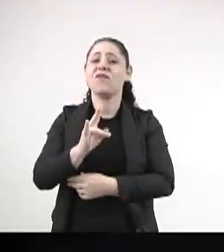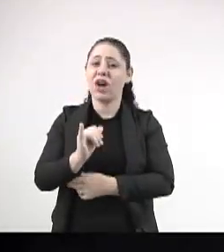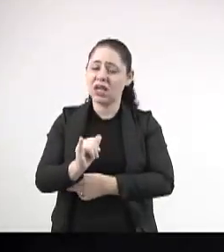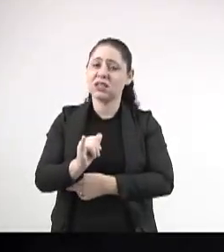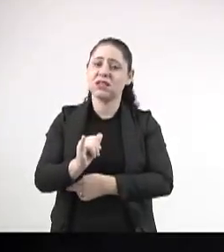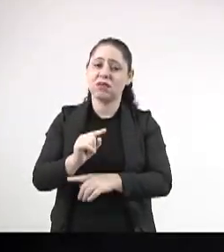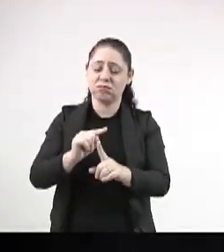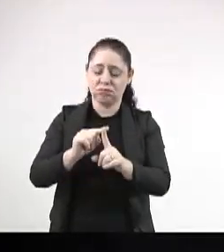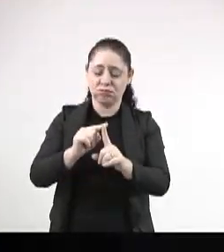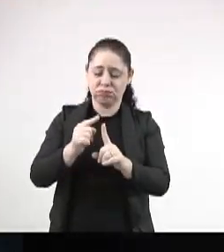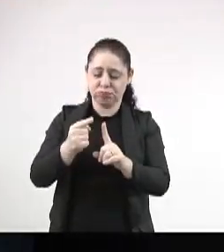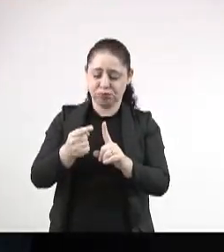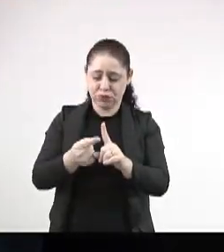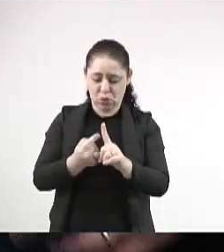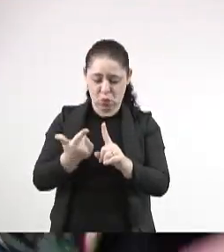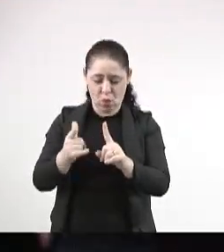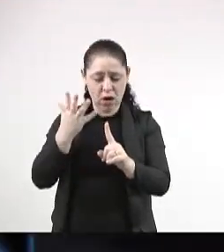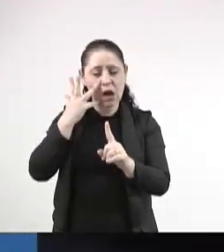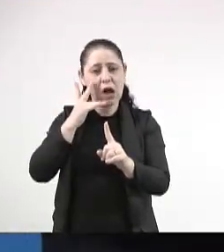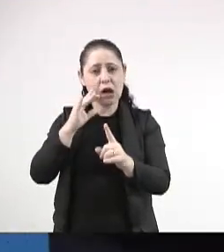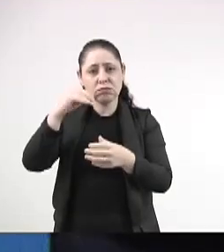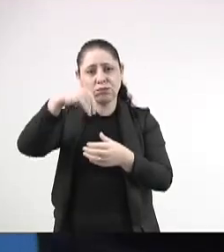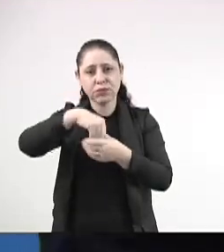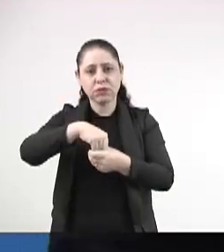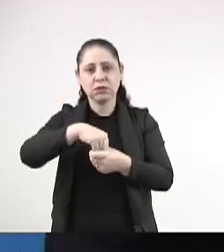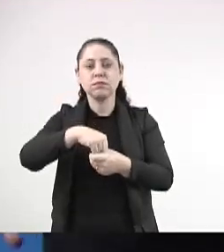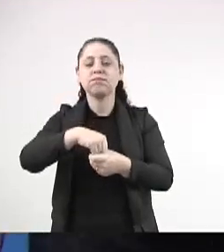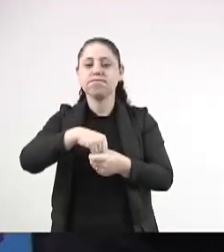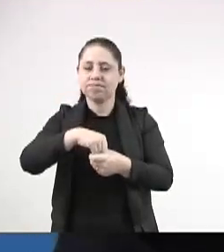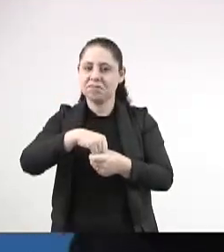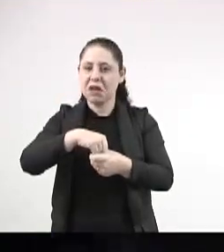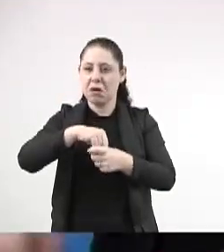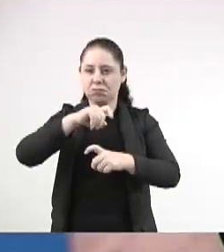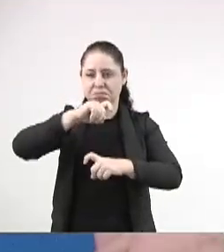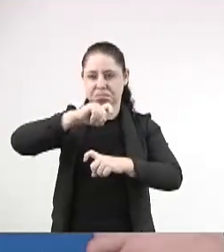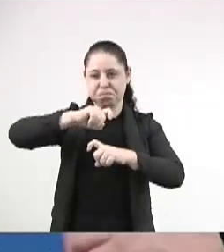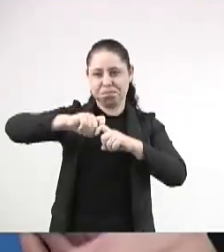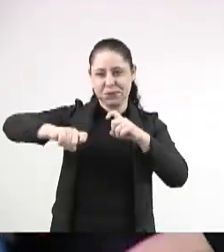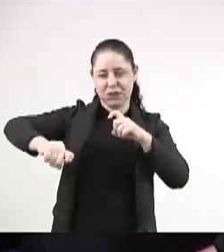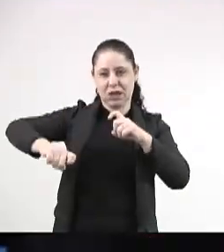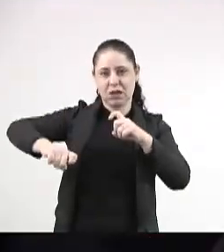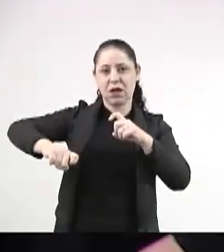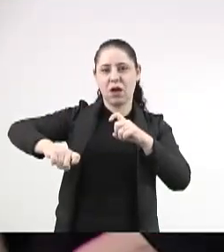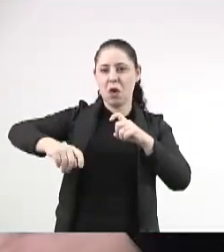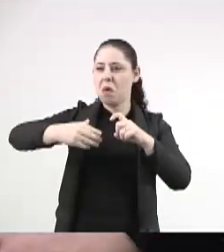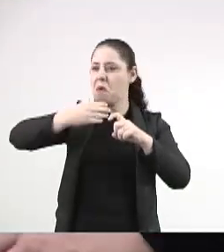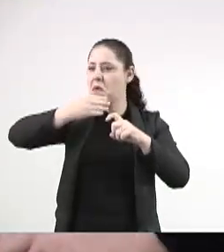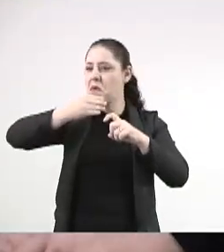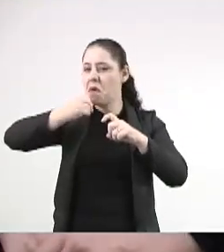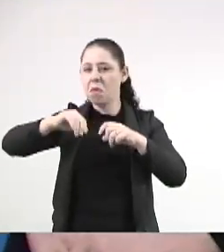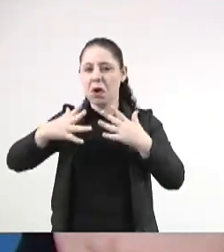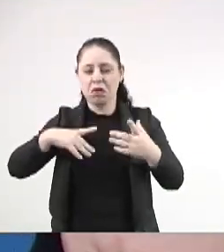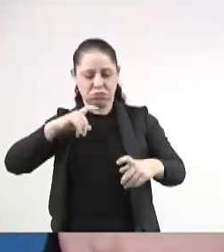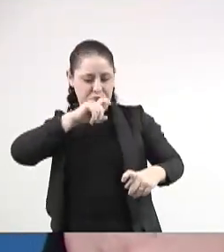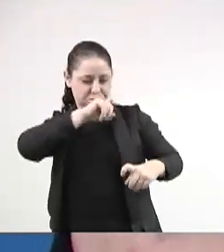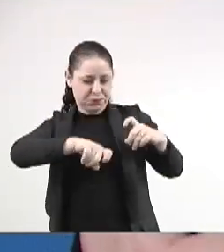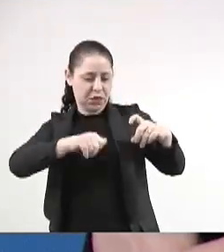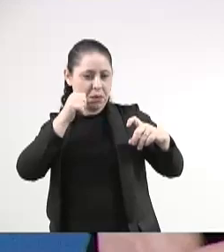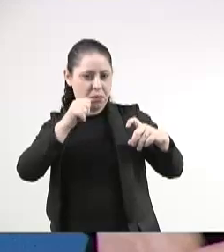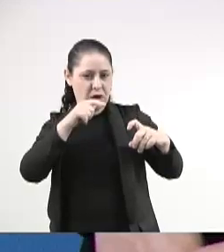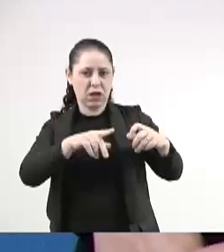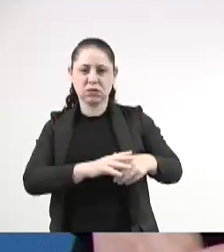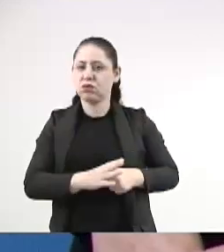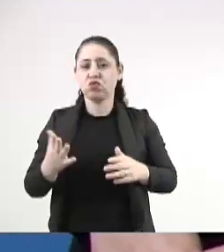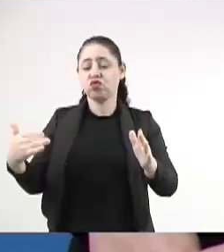gerar uma criança, deputado Rinaldo Modesto, fruto de uma violência. Um homem, quando ele vai estuprar uma mulher, ele